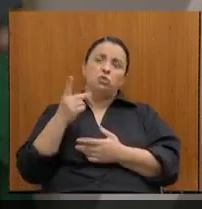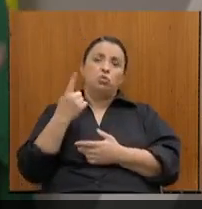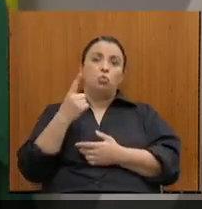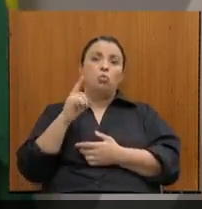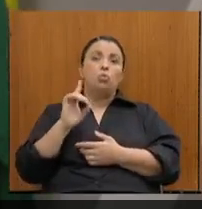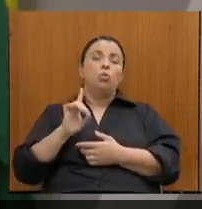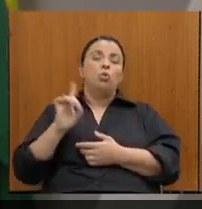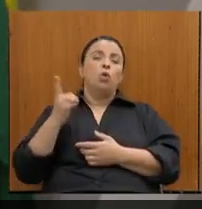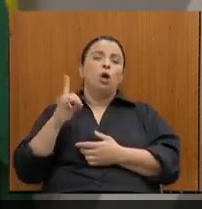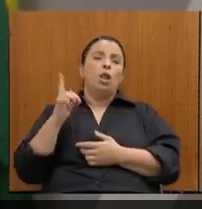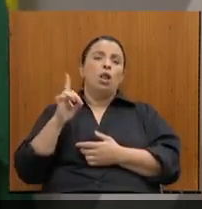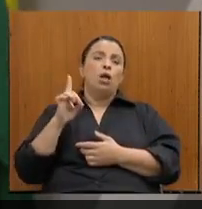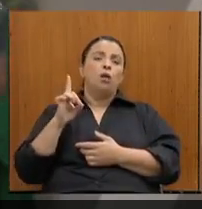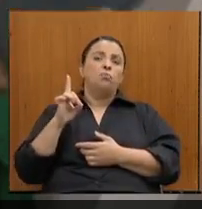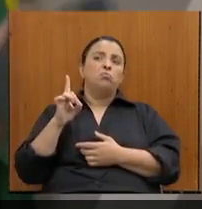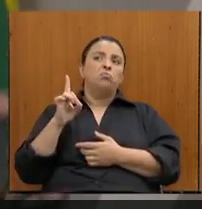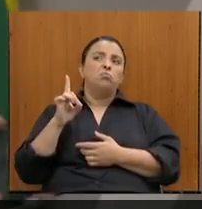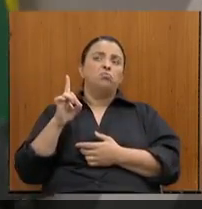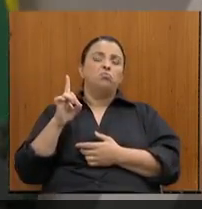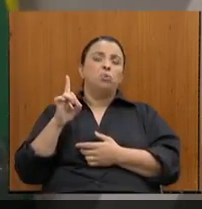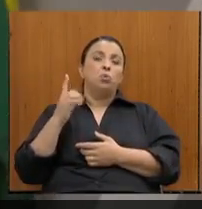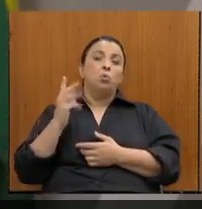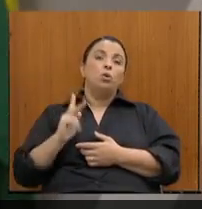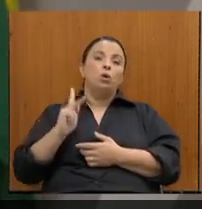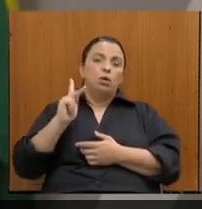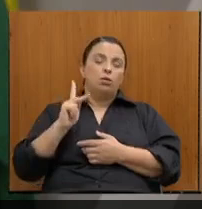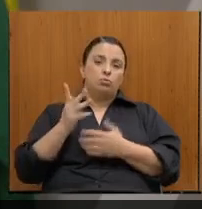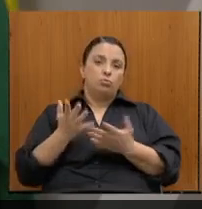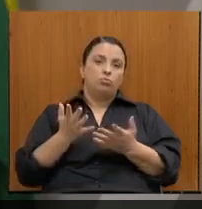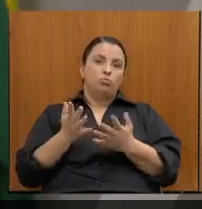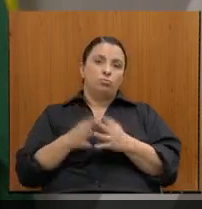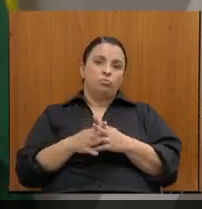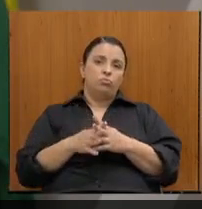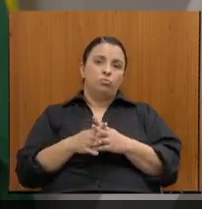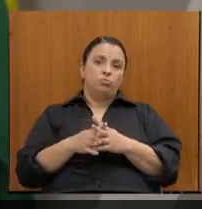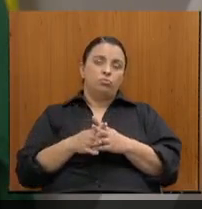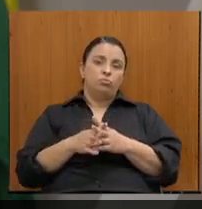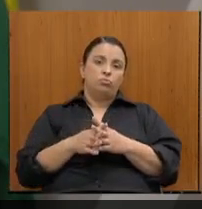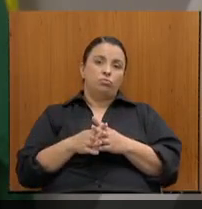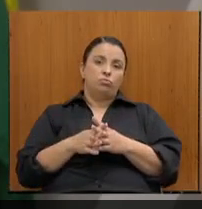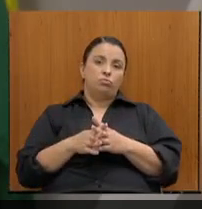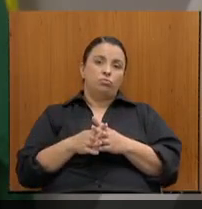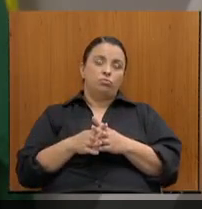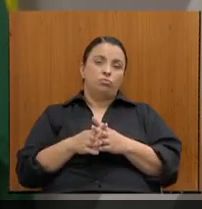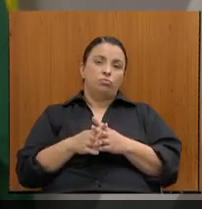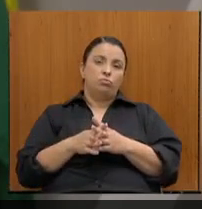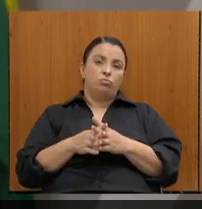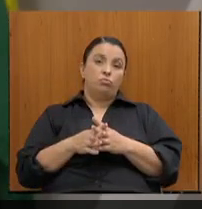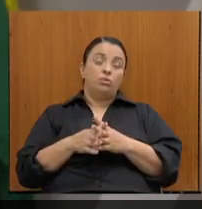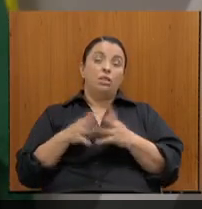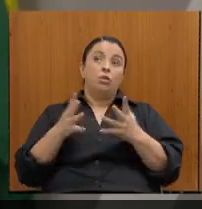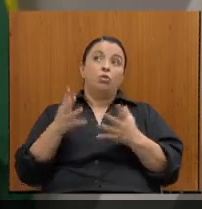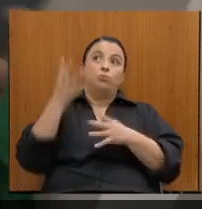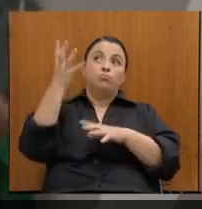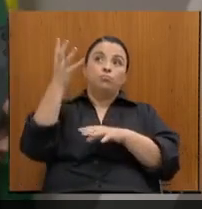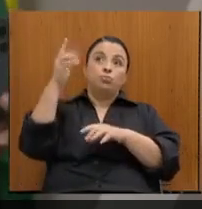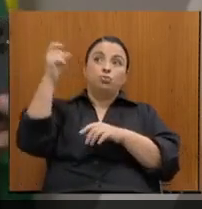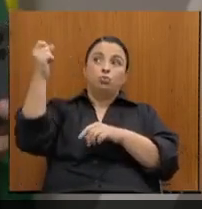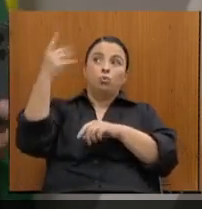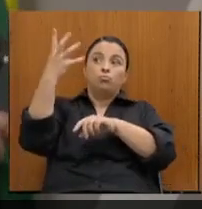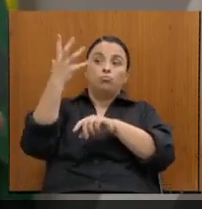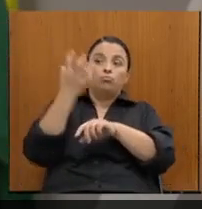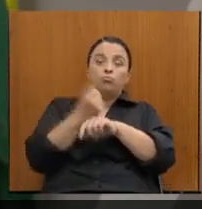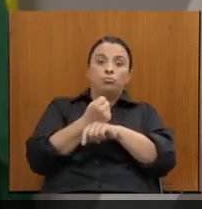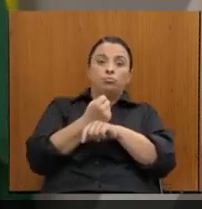80 kg em e importamos a bolacha o solar para voltar e